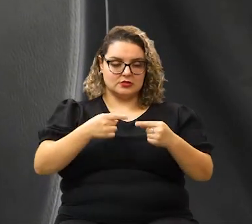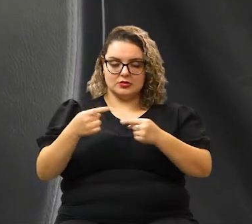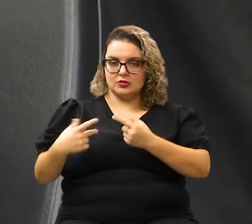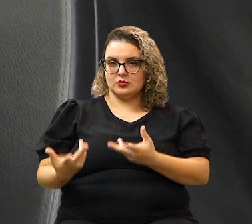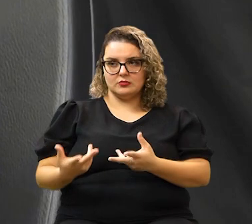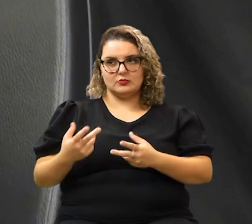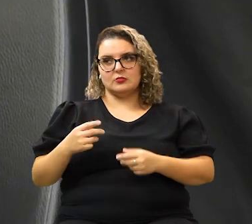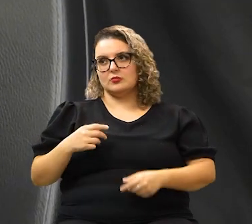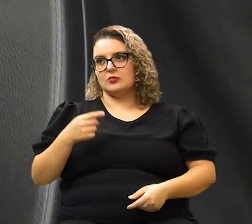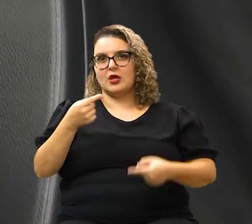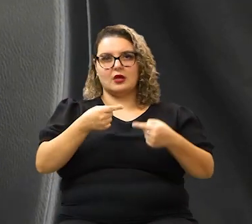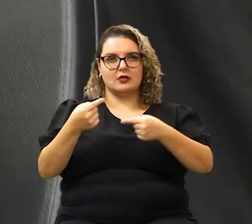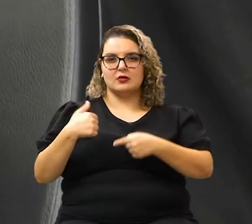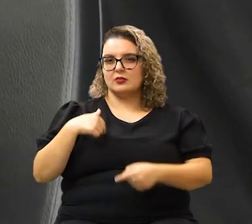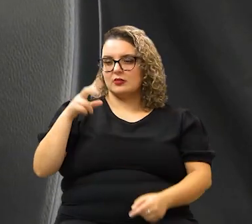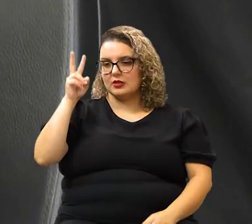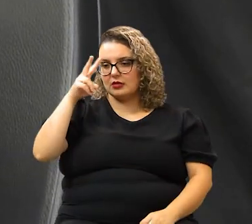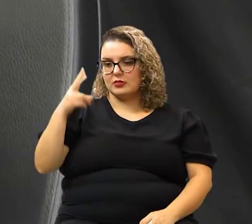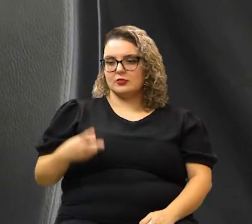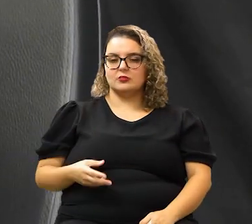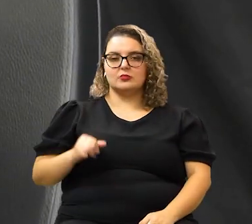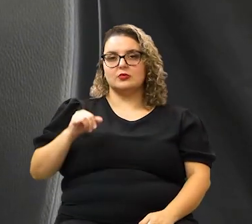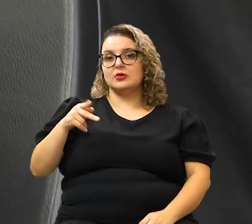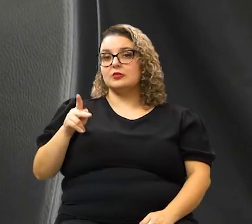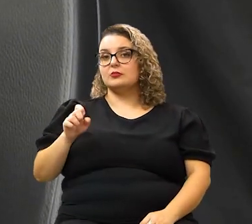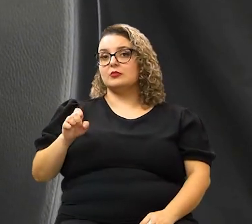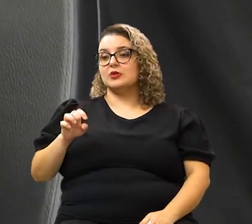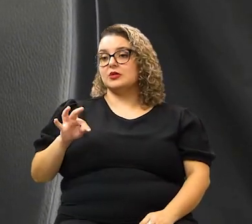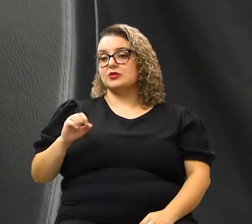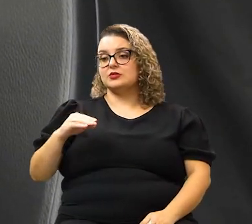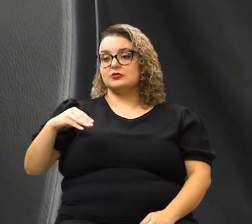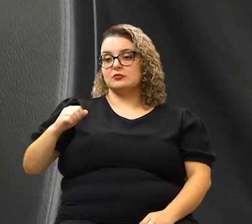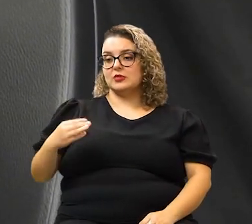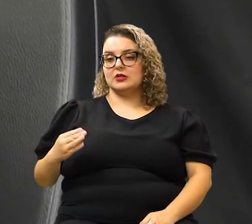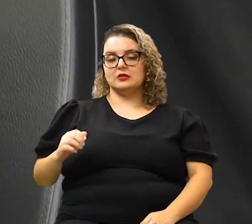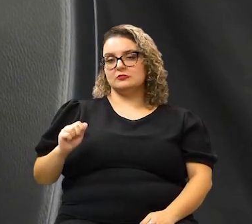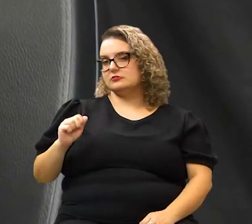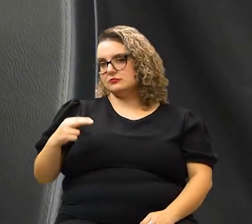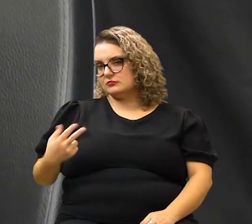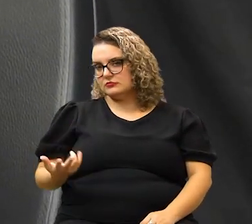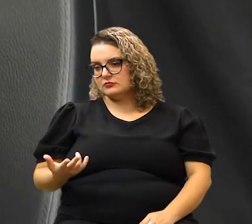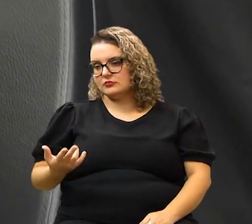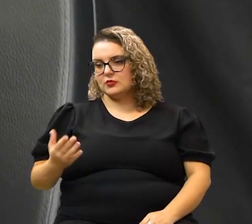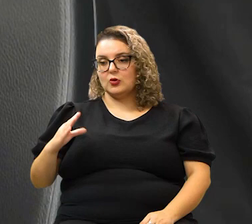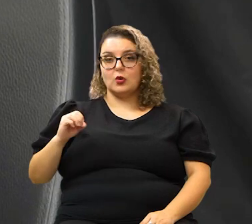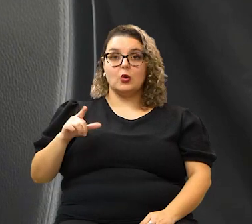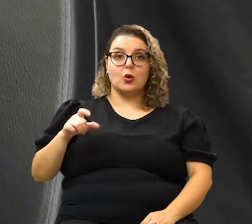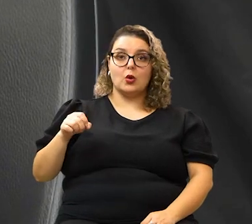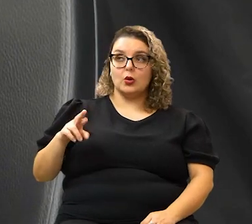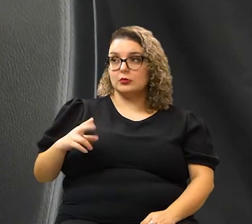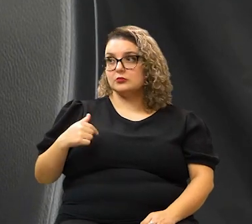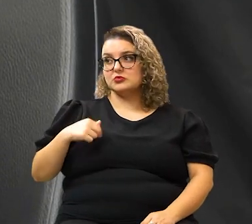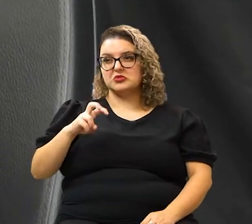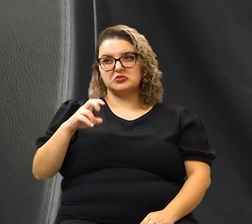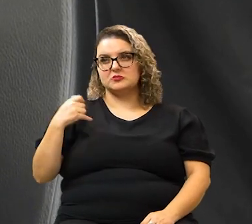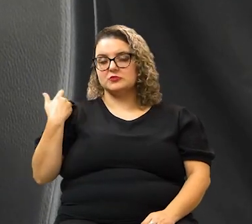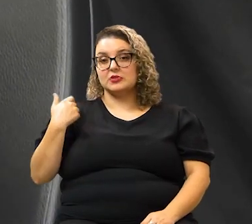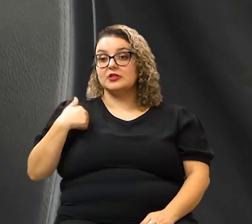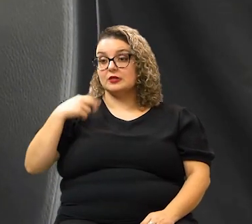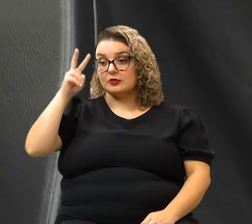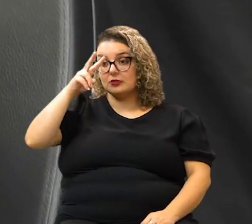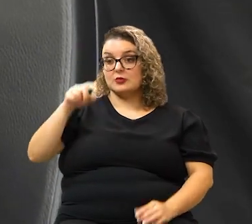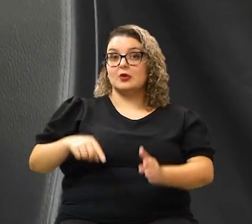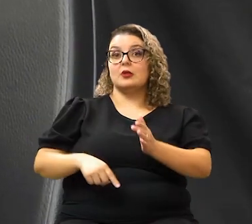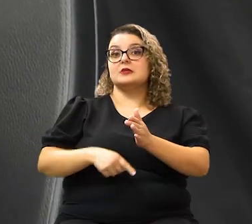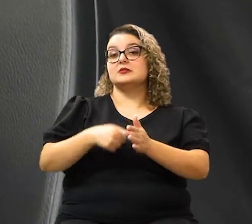as questões, eu me lembro, né, do impeachment do Collor, eu tinha, sei lá, 5 anos, e eu me lembro do impeachment do Collor. Uma das primeiras